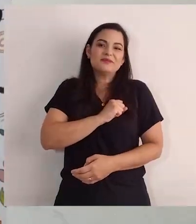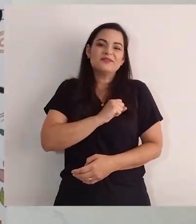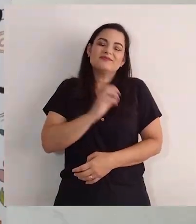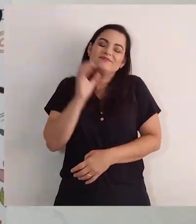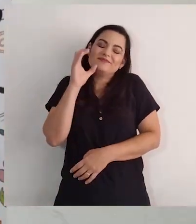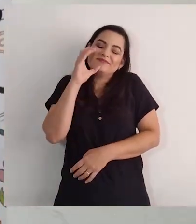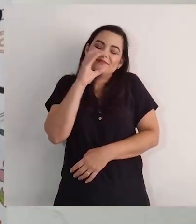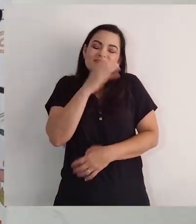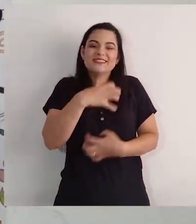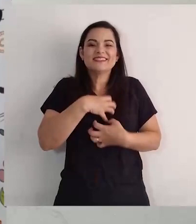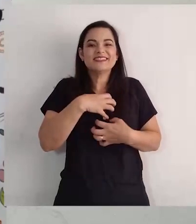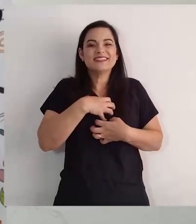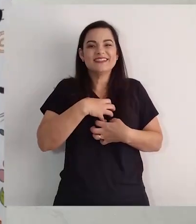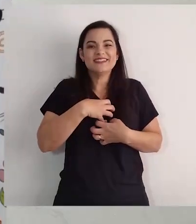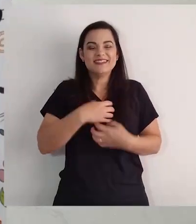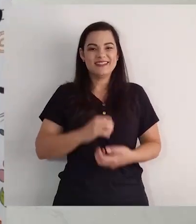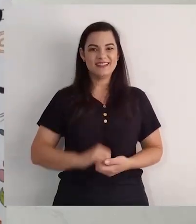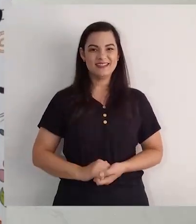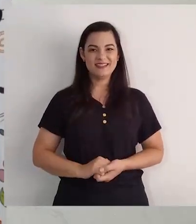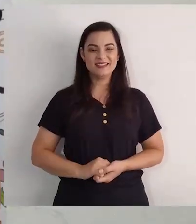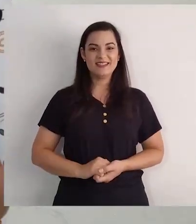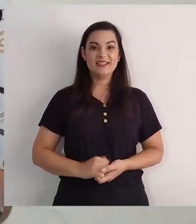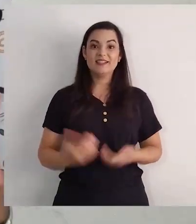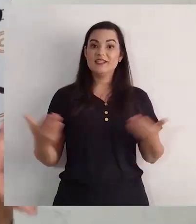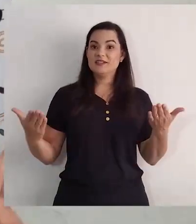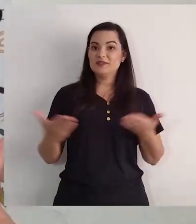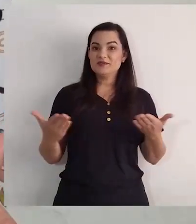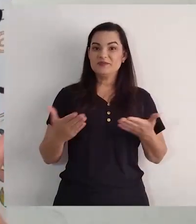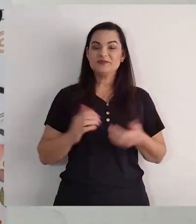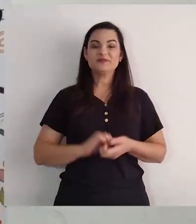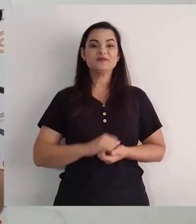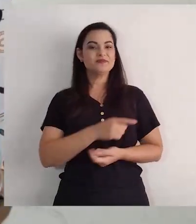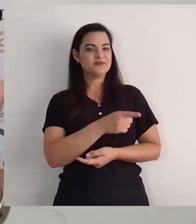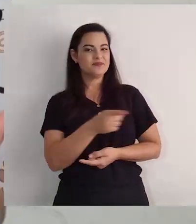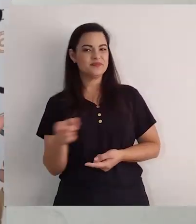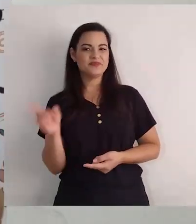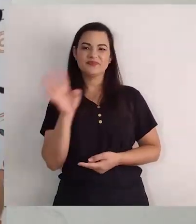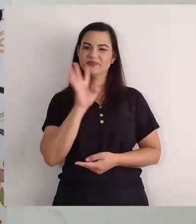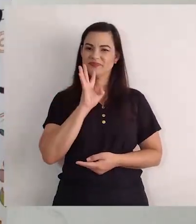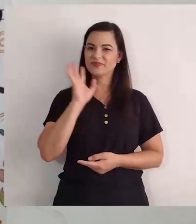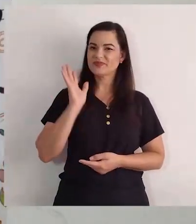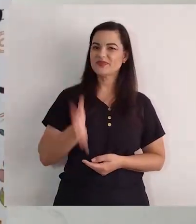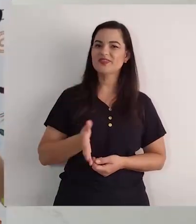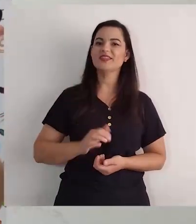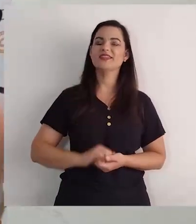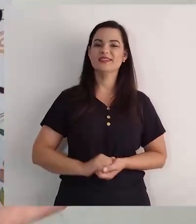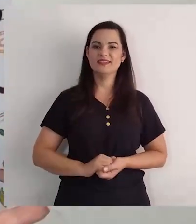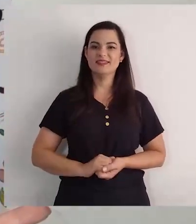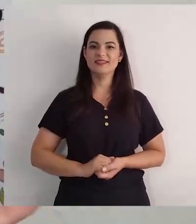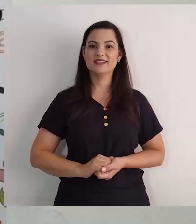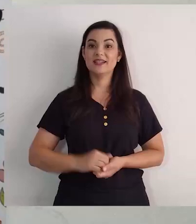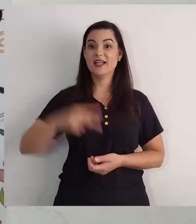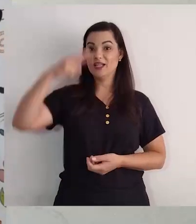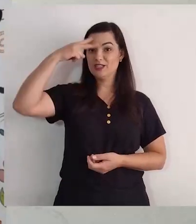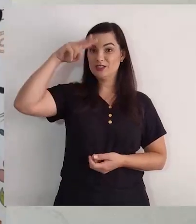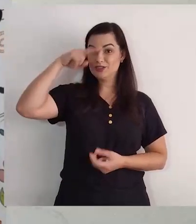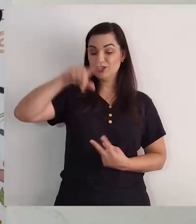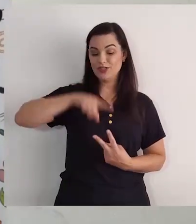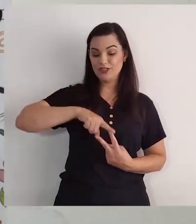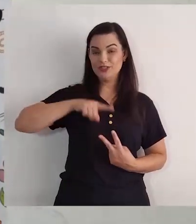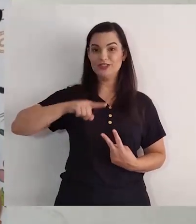que a gente precisa para o nosso coração. E agora, vocês já conheceram um pouquinho